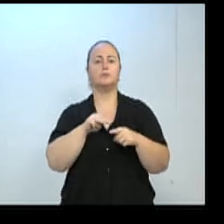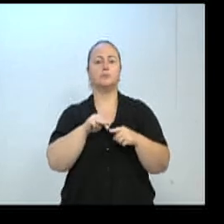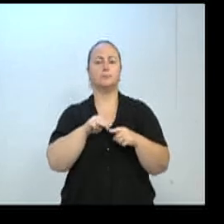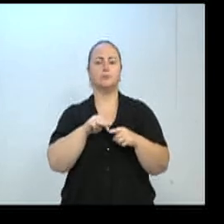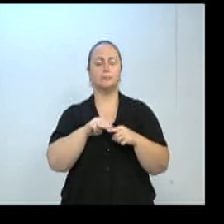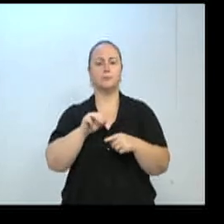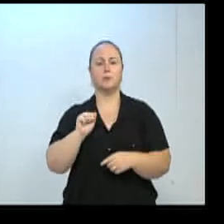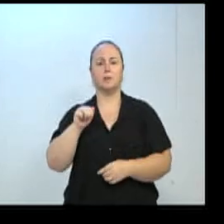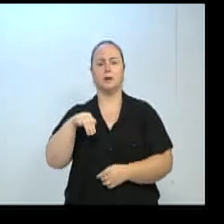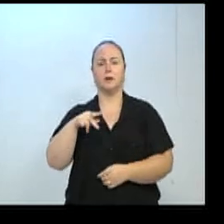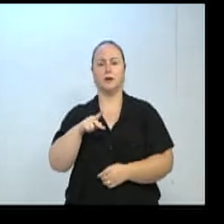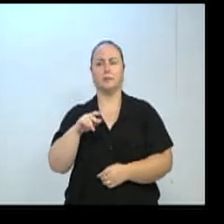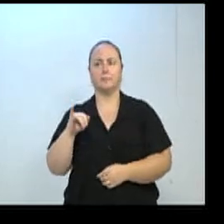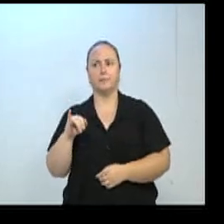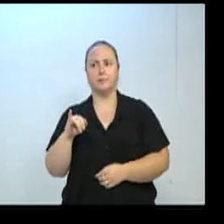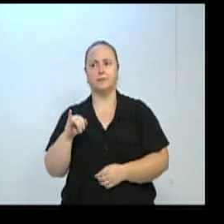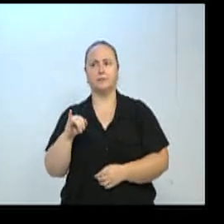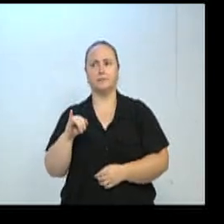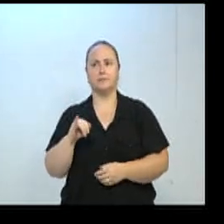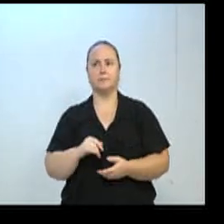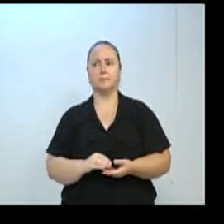AMP, tá?